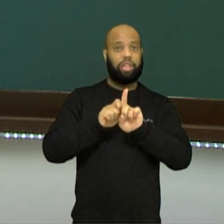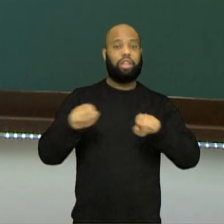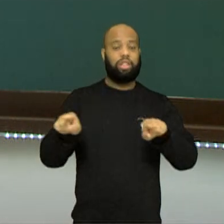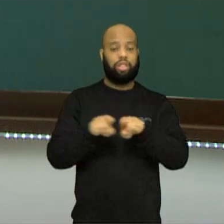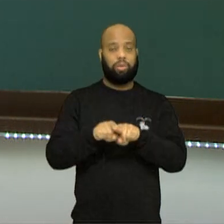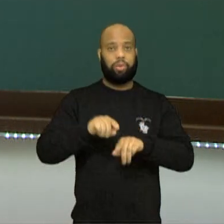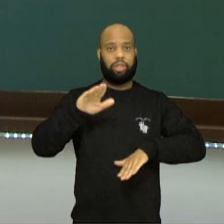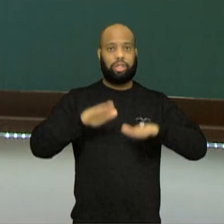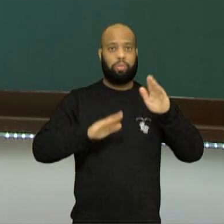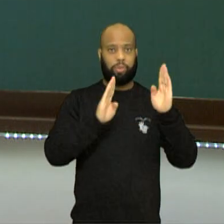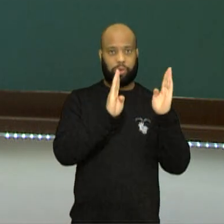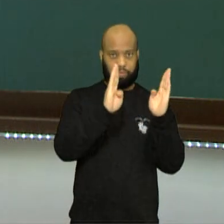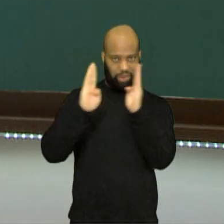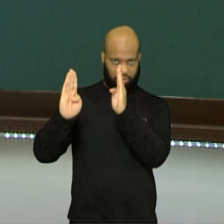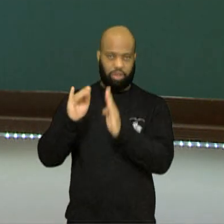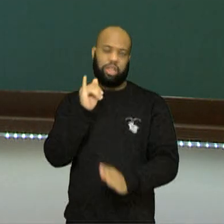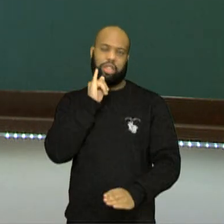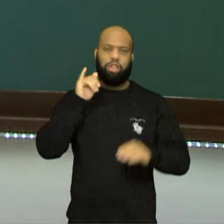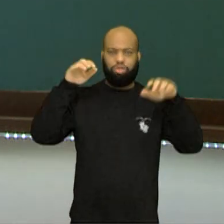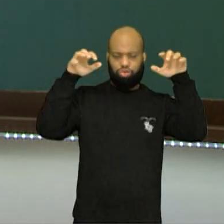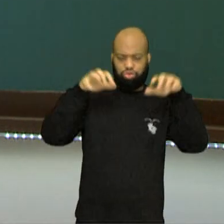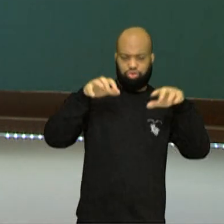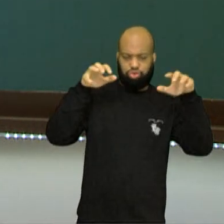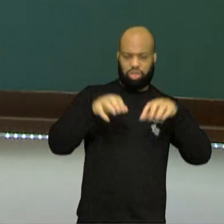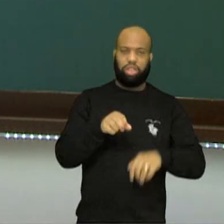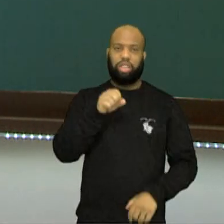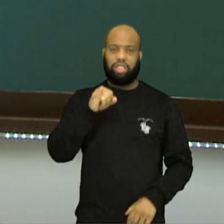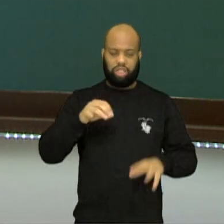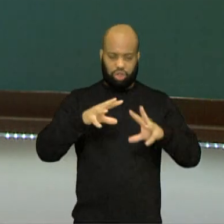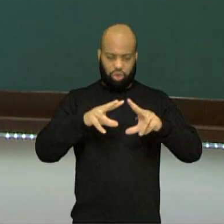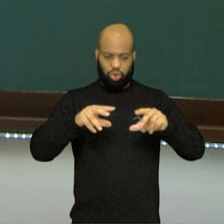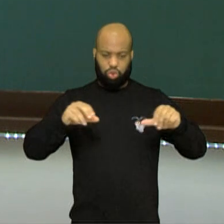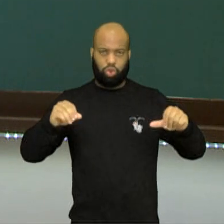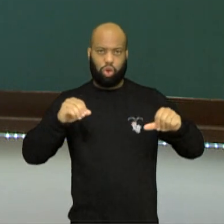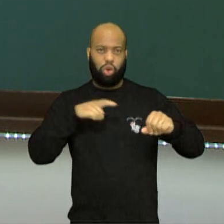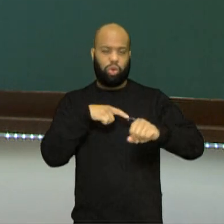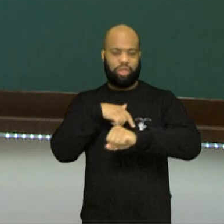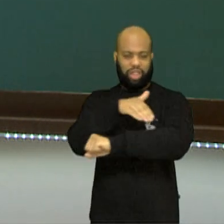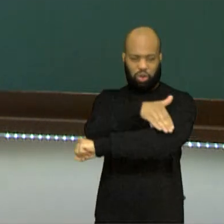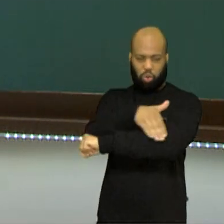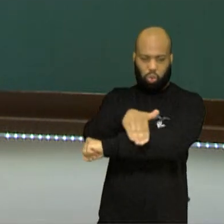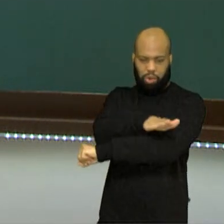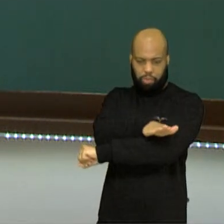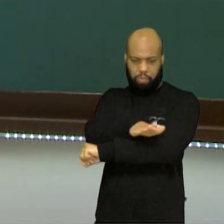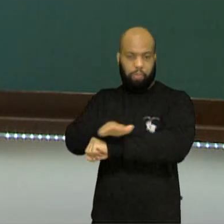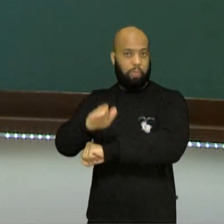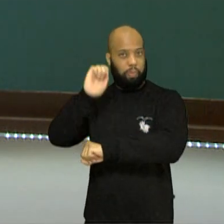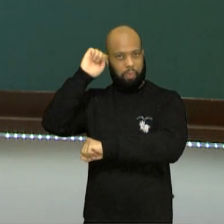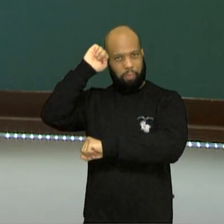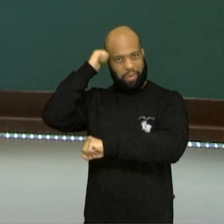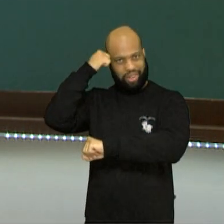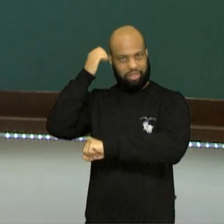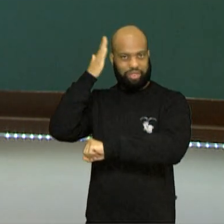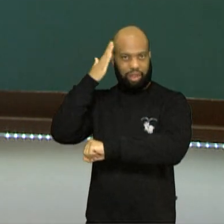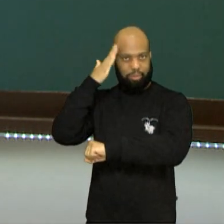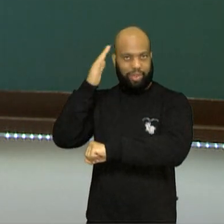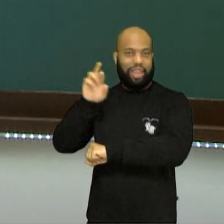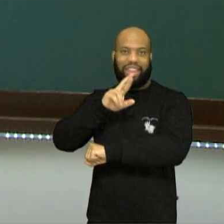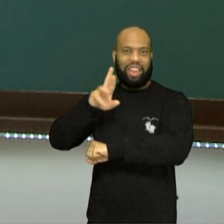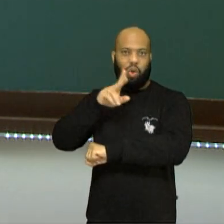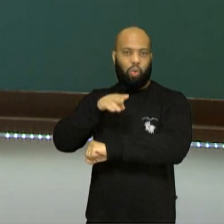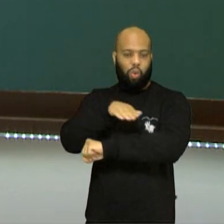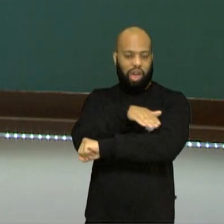período, está chovendo. Se esse solo, por exemplo, estiver impermeabilizado, ao invés de ter o solo